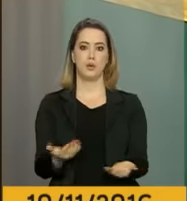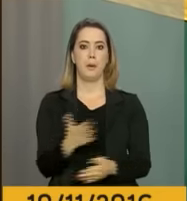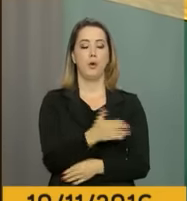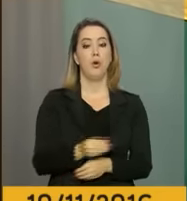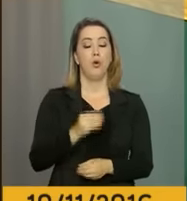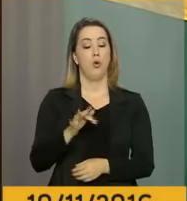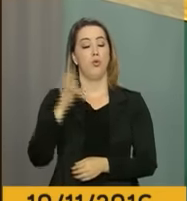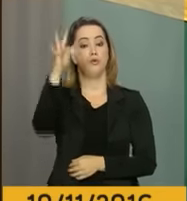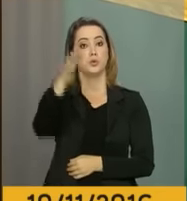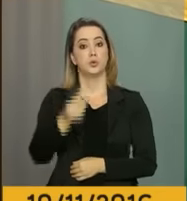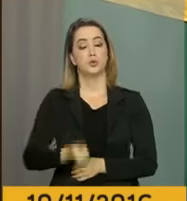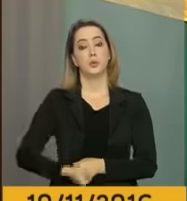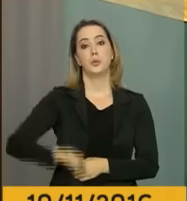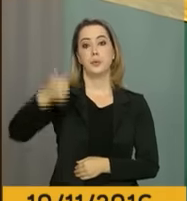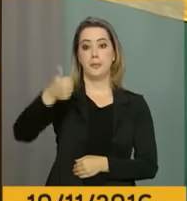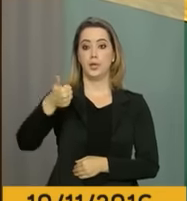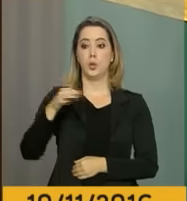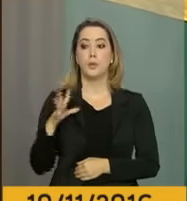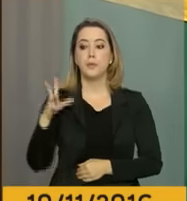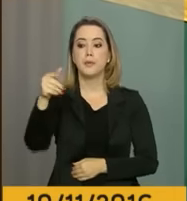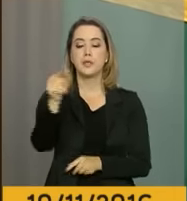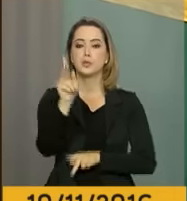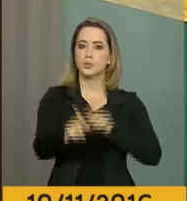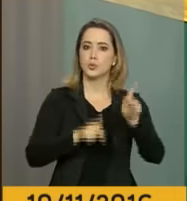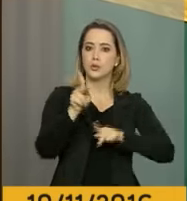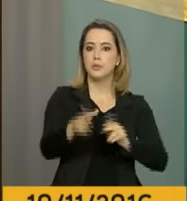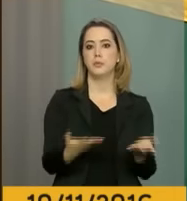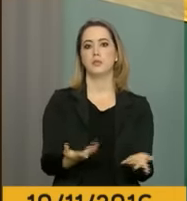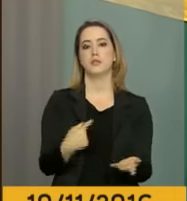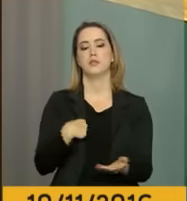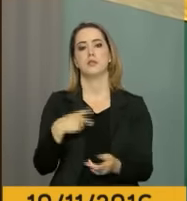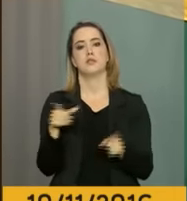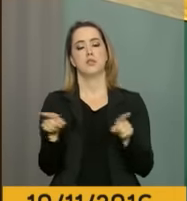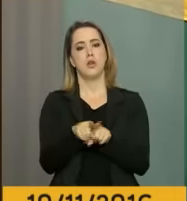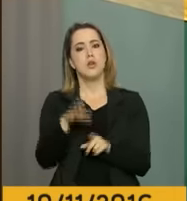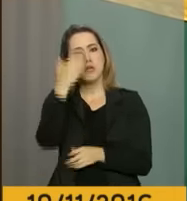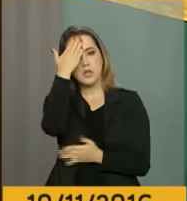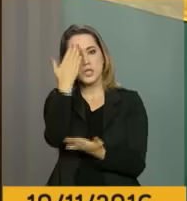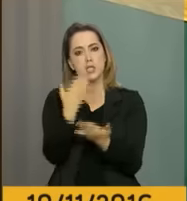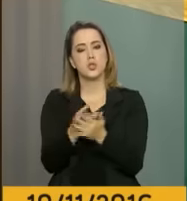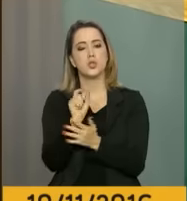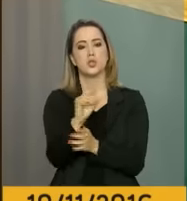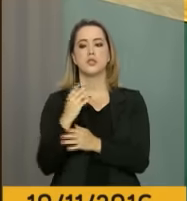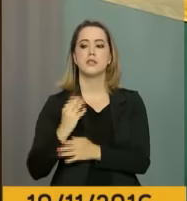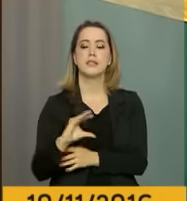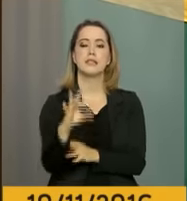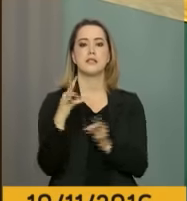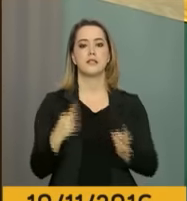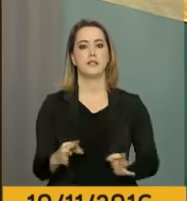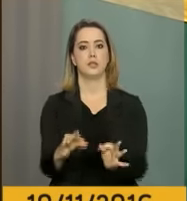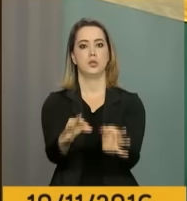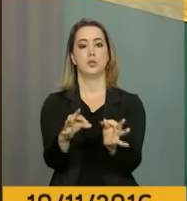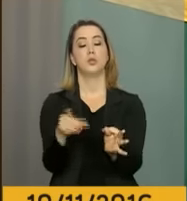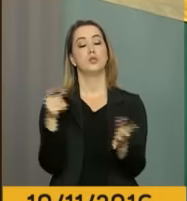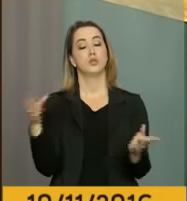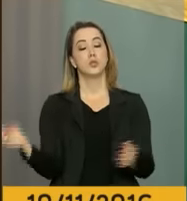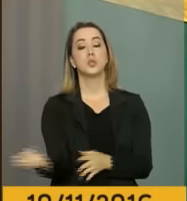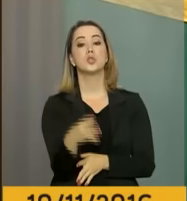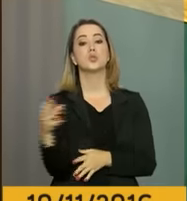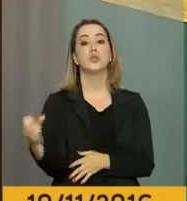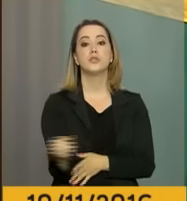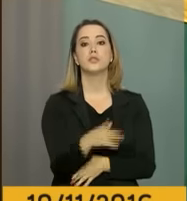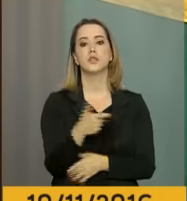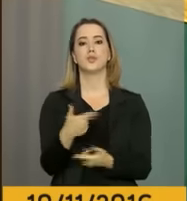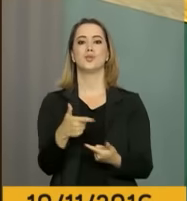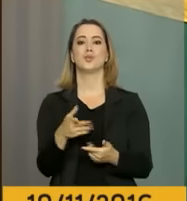melhor para todos, eu me convenço para, numa sentença final, dizer: se a ciência, a tecnologia e a inovação tecnológica